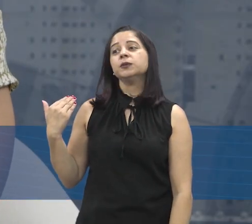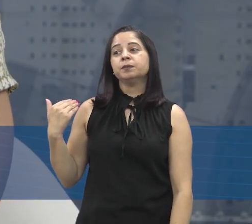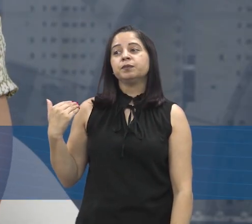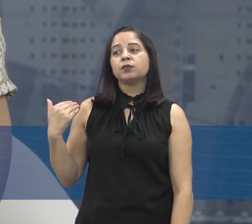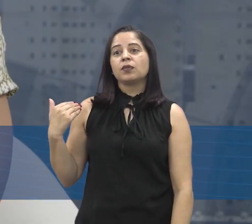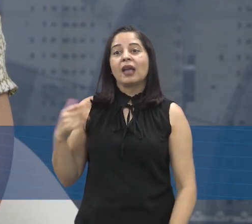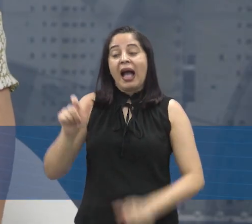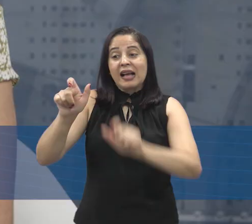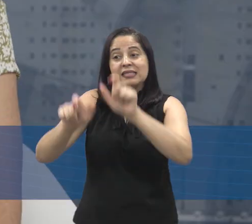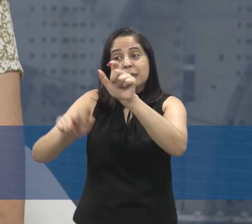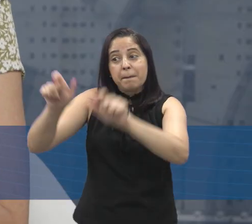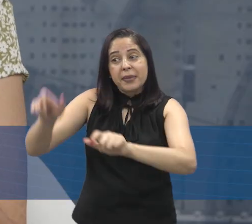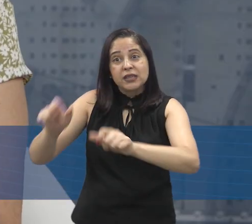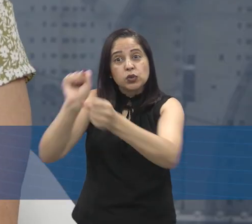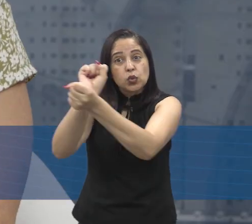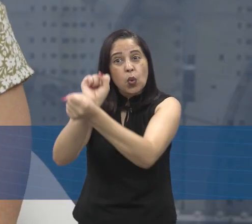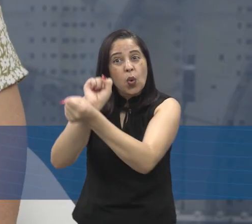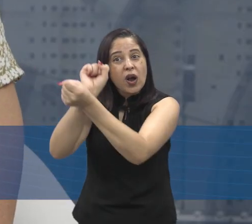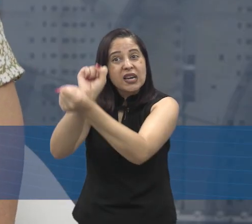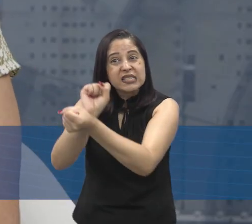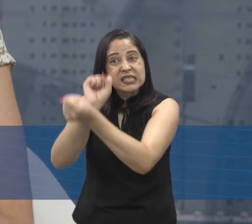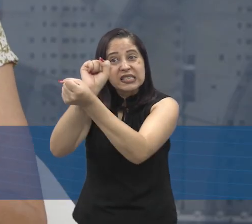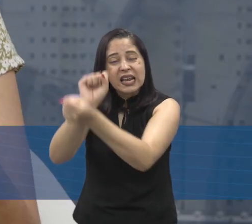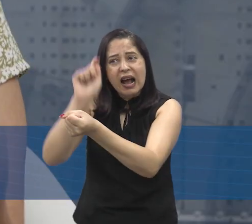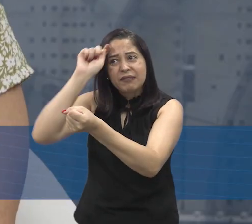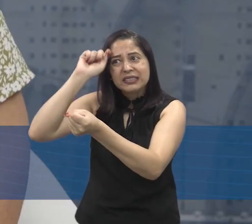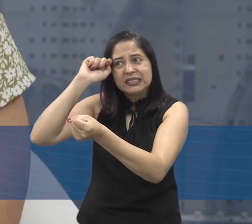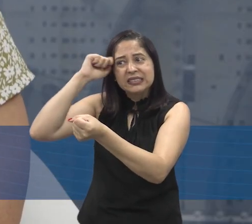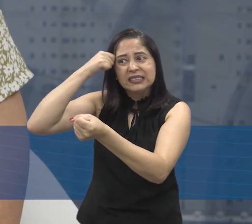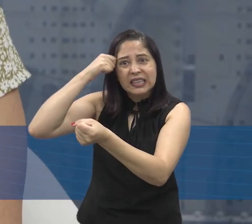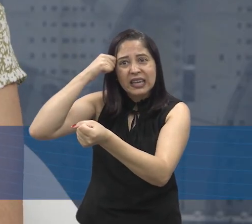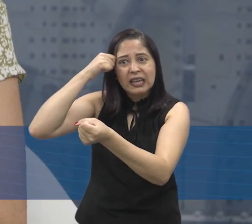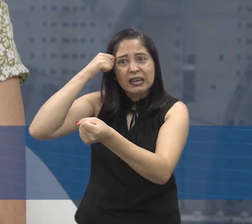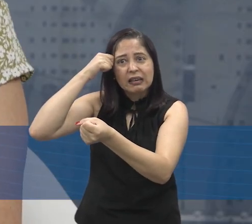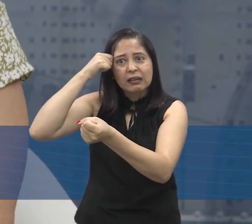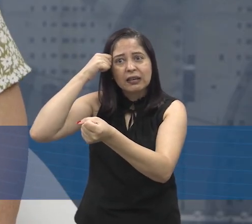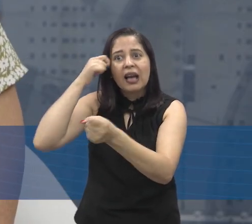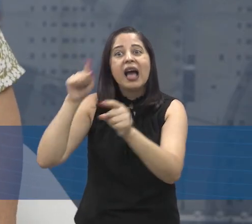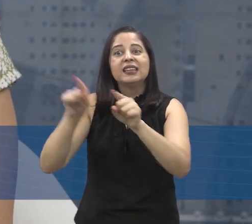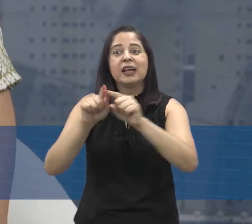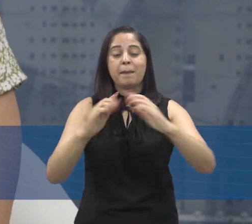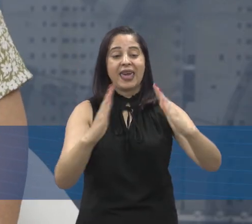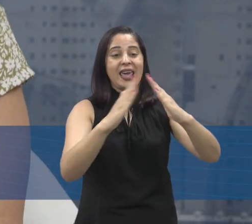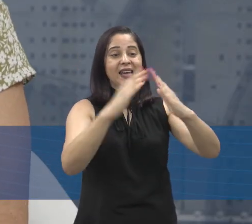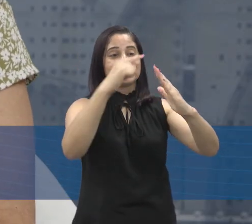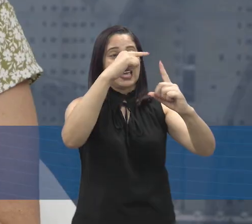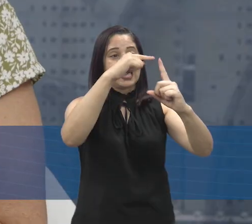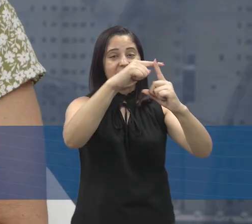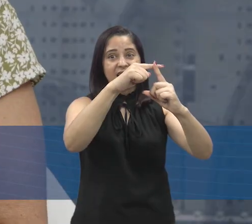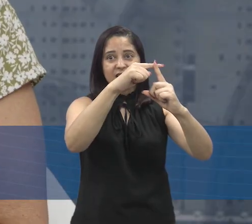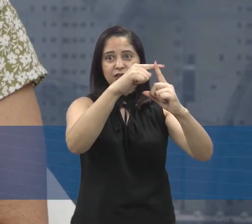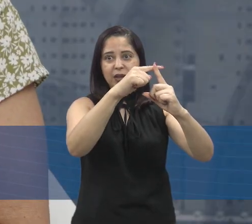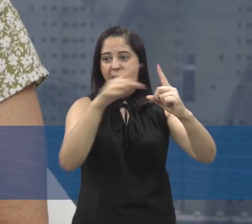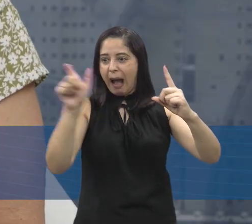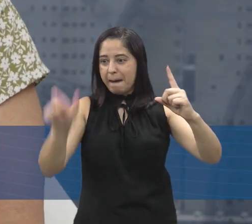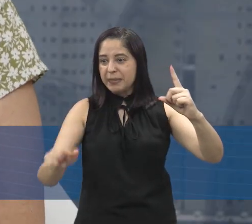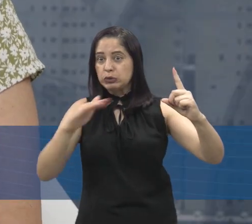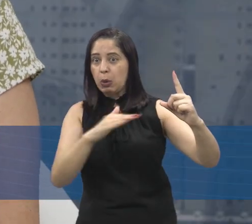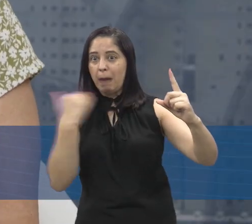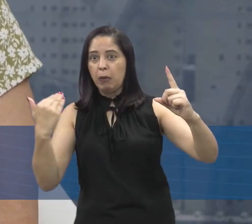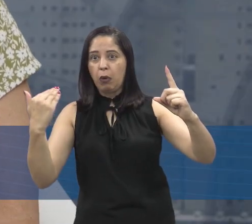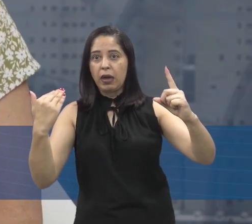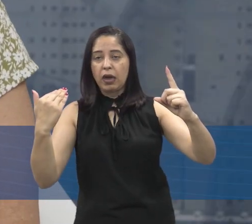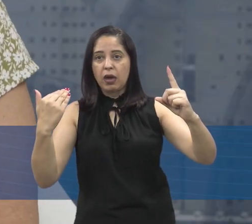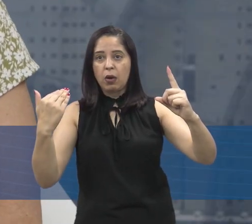ter pessoas negras que foram enterradas, né, nas igrejas, nas irmandades, porque as irmandades nasceram para